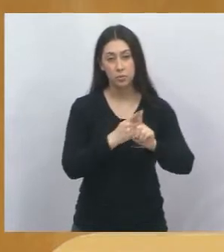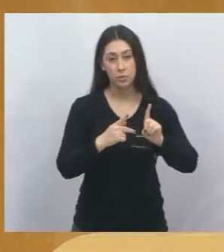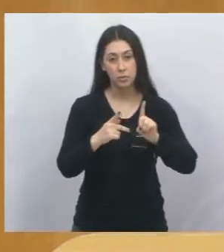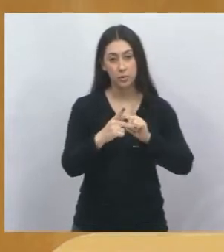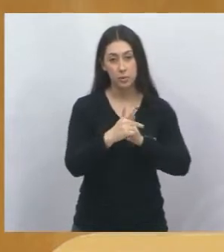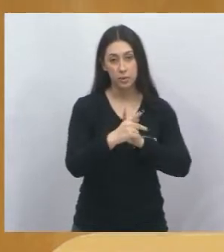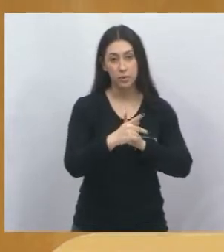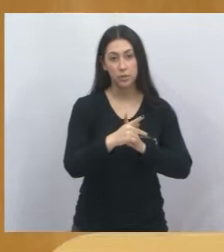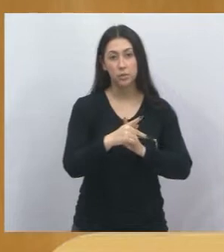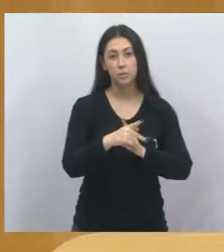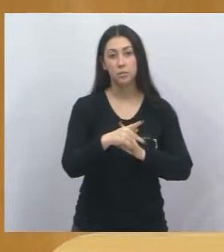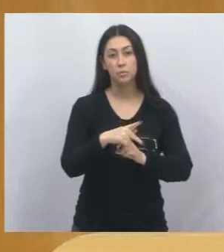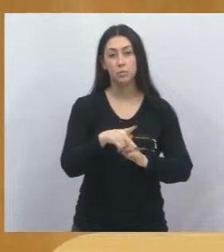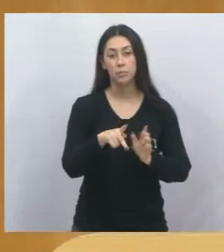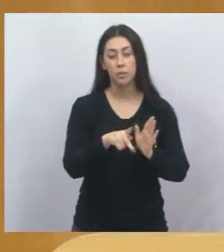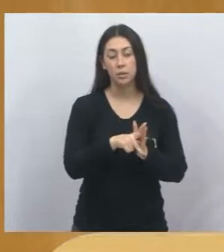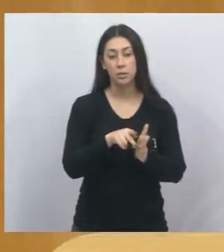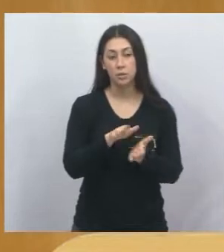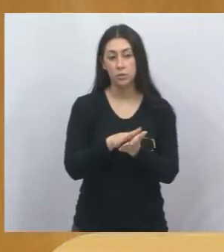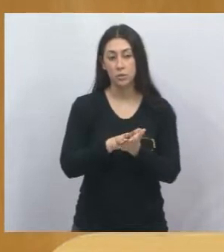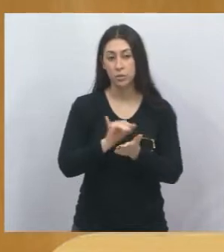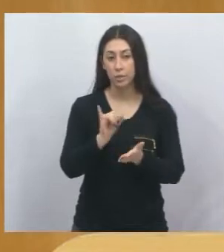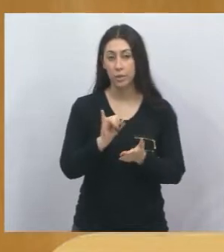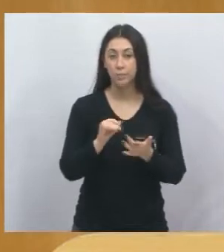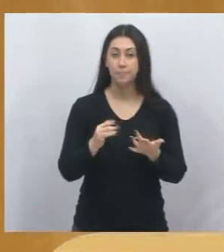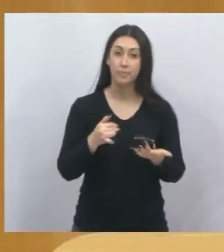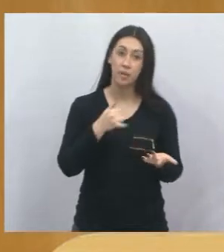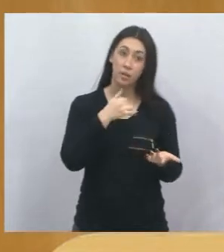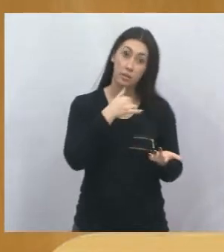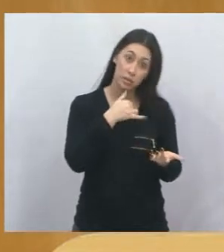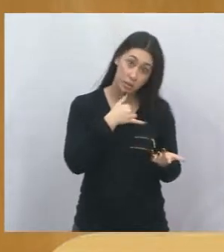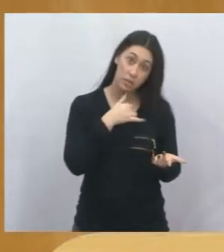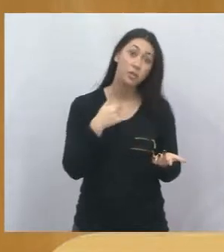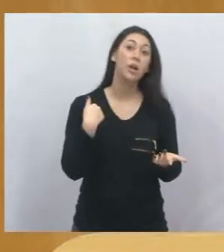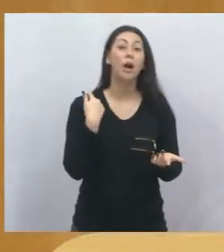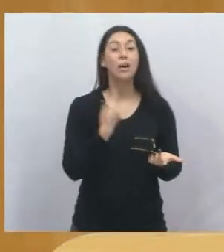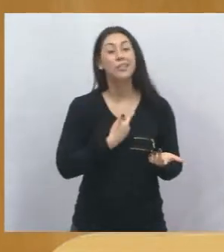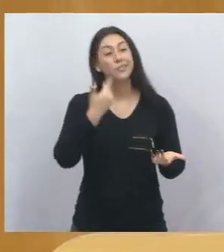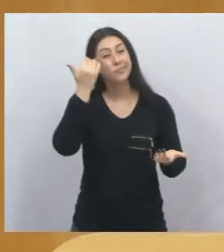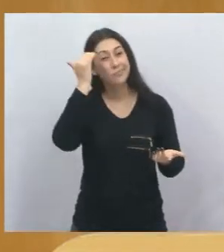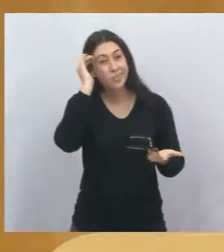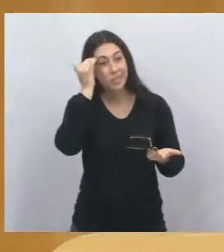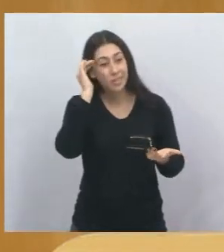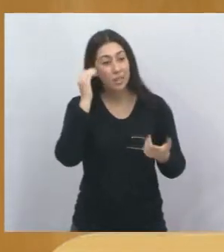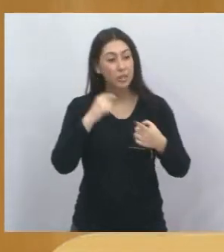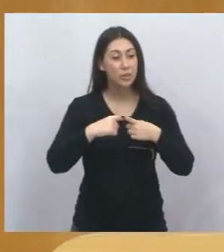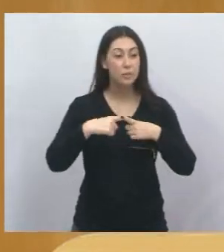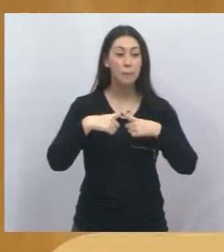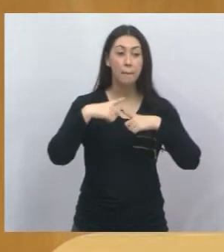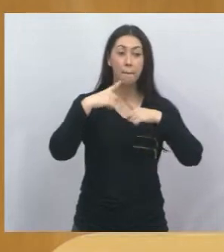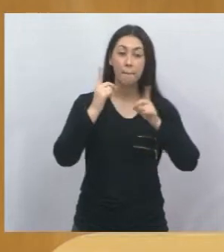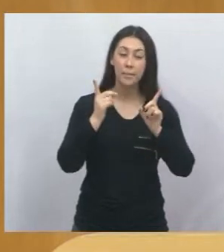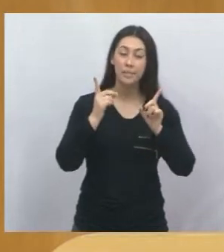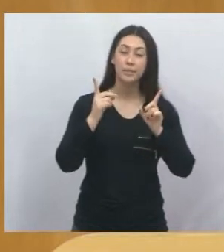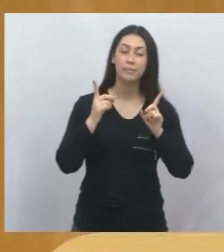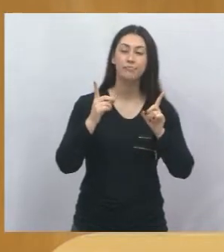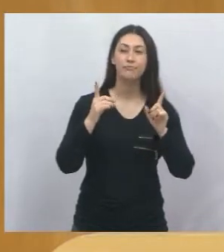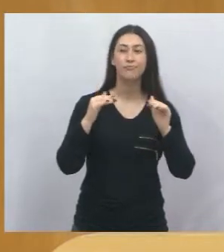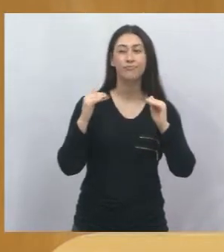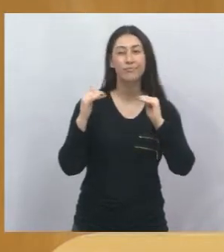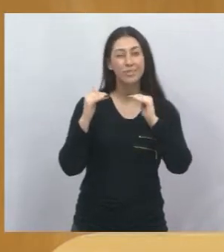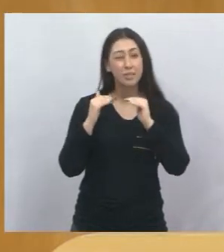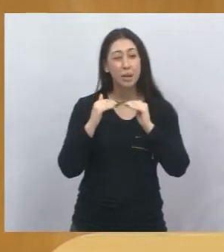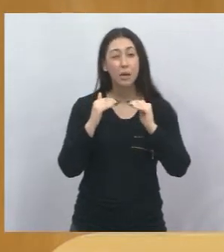cidade. É triste, é lamentável, a gente entende, porém é um consenso,